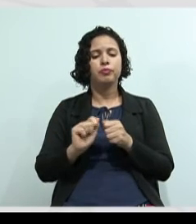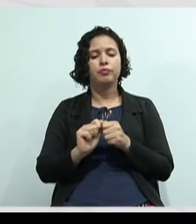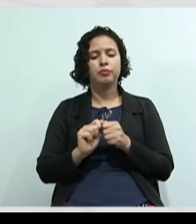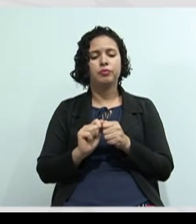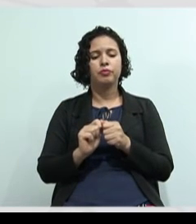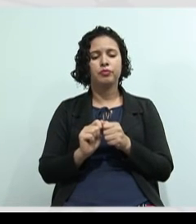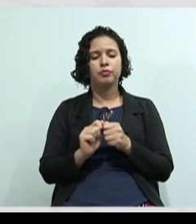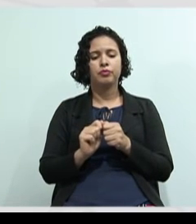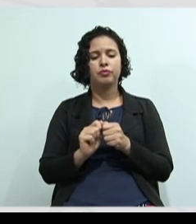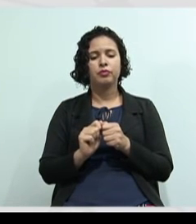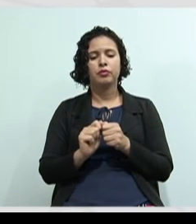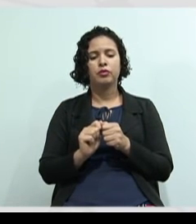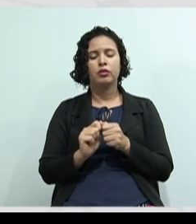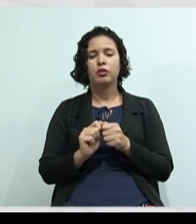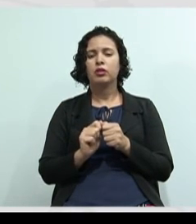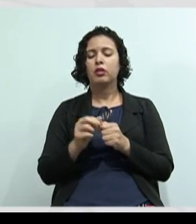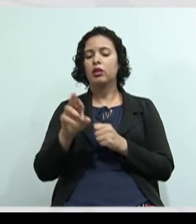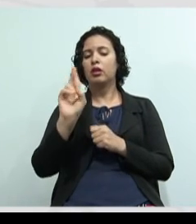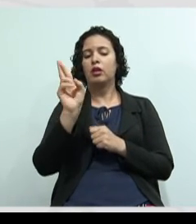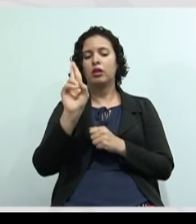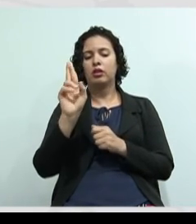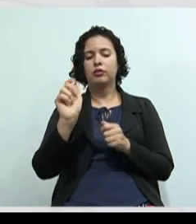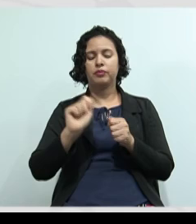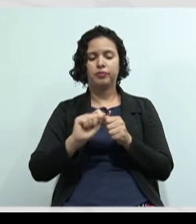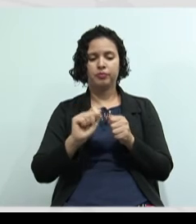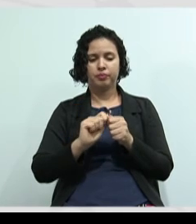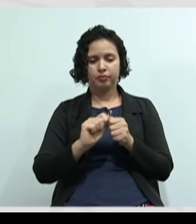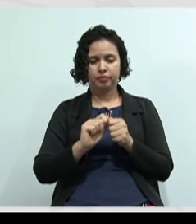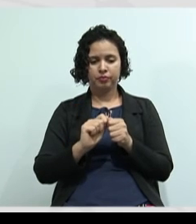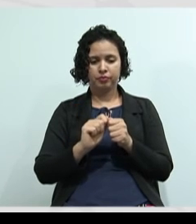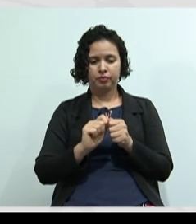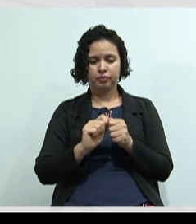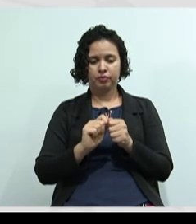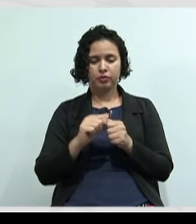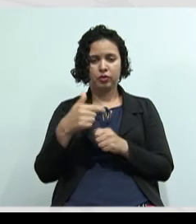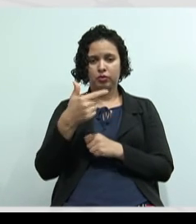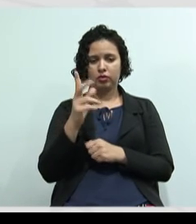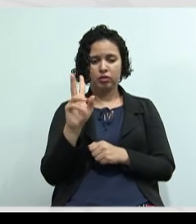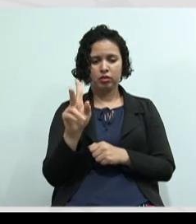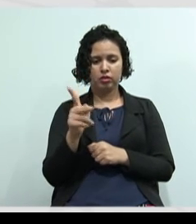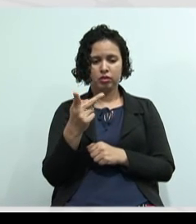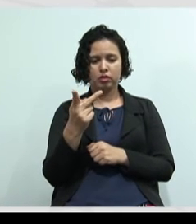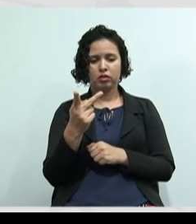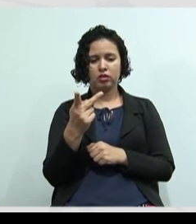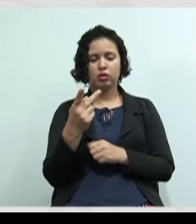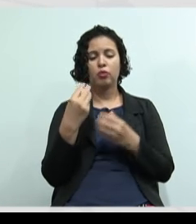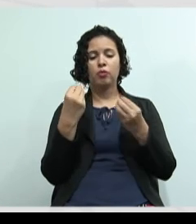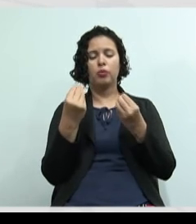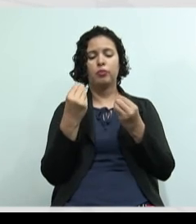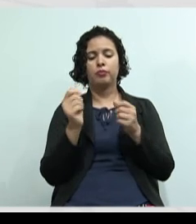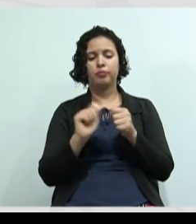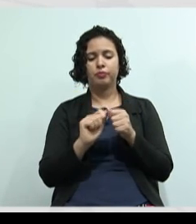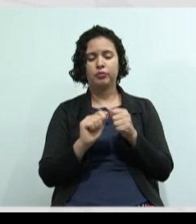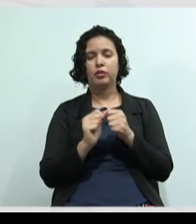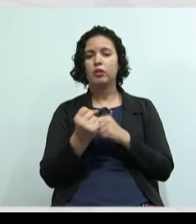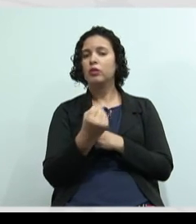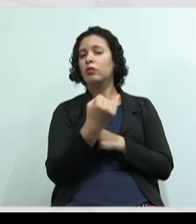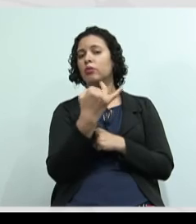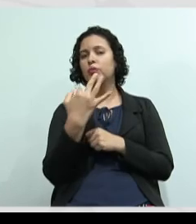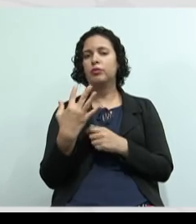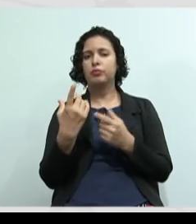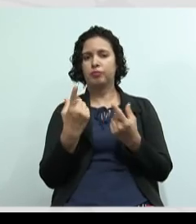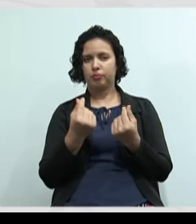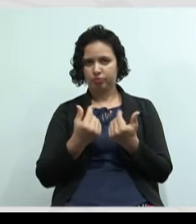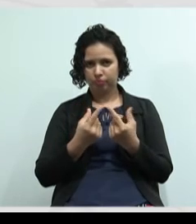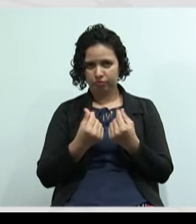quinto, who, por quem será feito; e os 2H, how, como será feito; ou how much, quanto vai custar. Explicamos